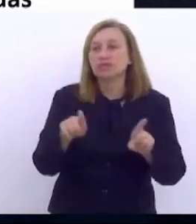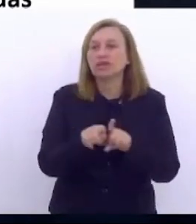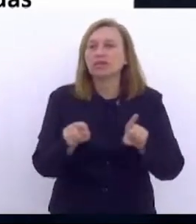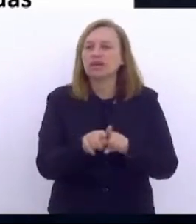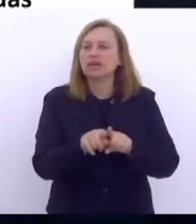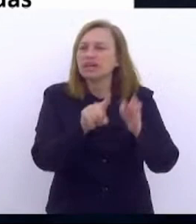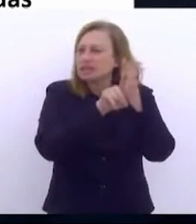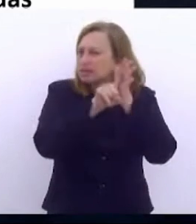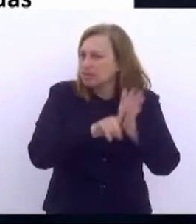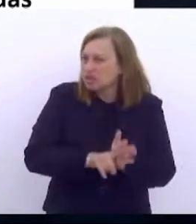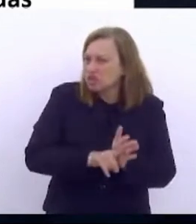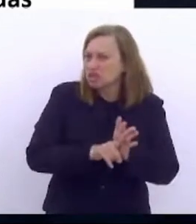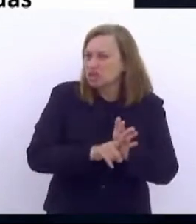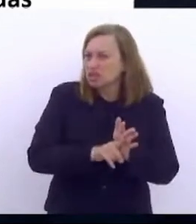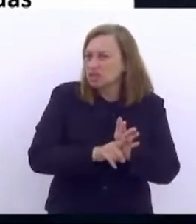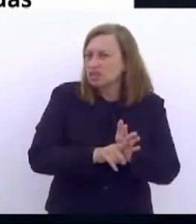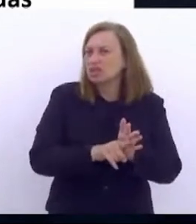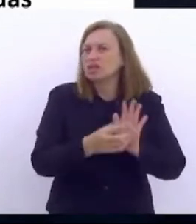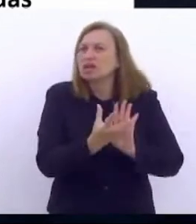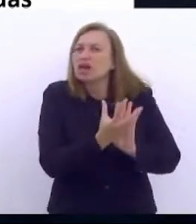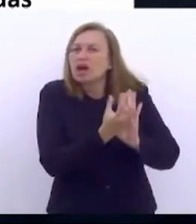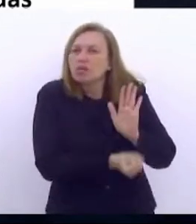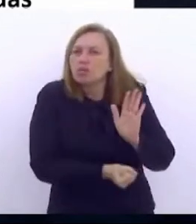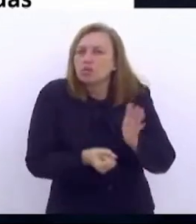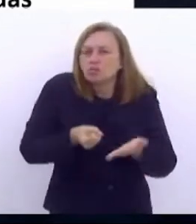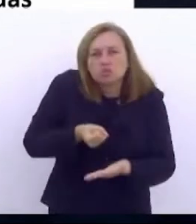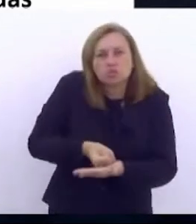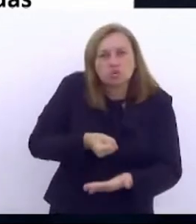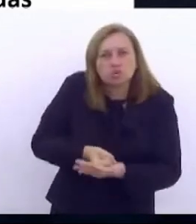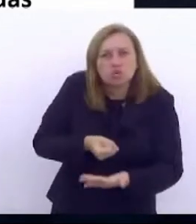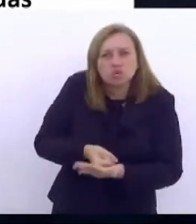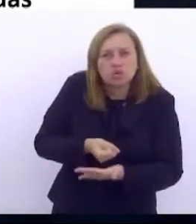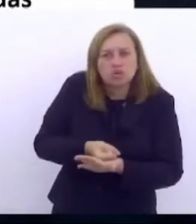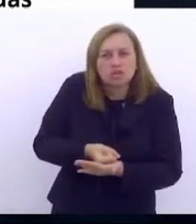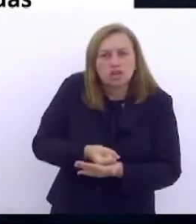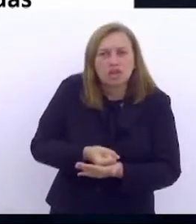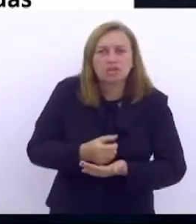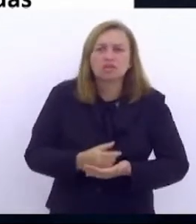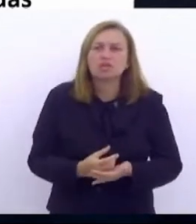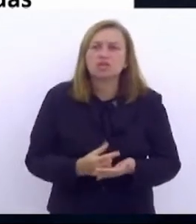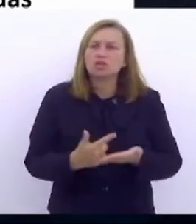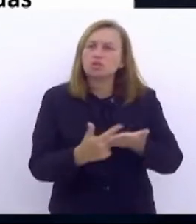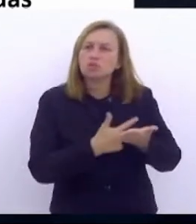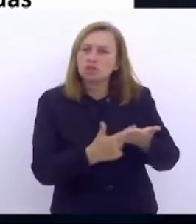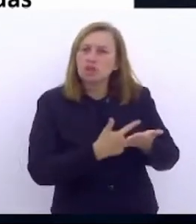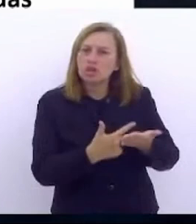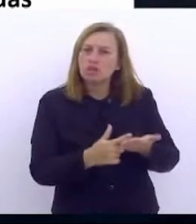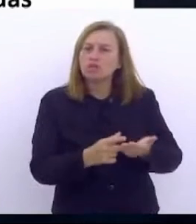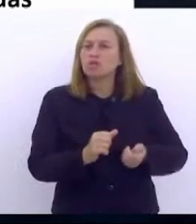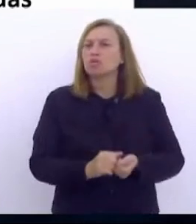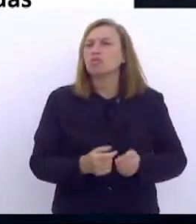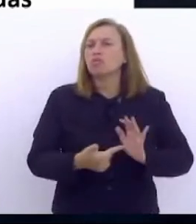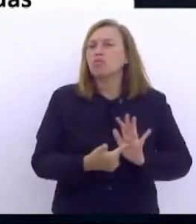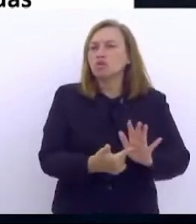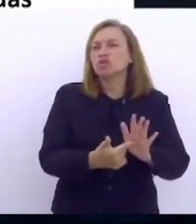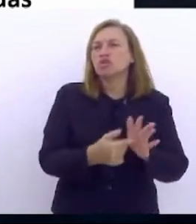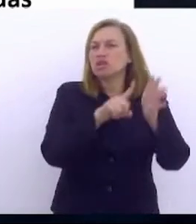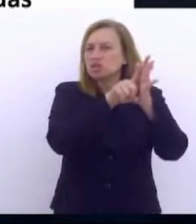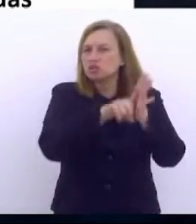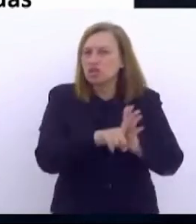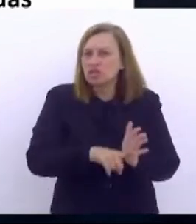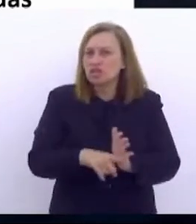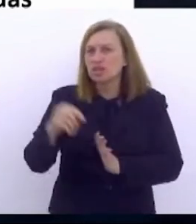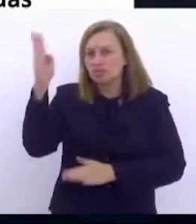livro, nessa pesquisa, né, dos abortos forçados, que a gente publicou num livro pequeno, é que as pesquisas